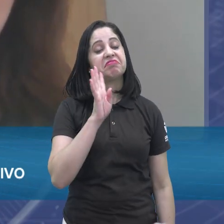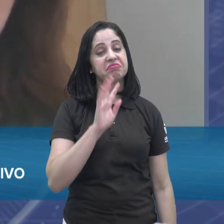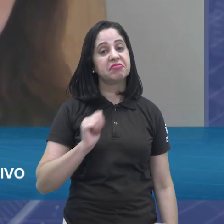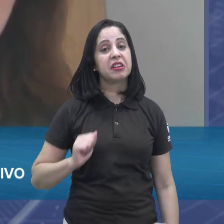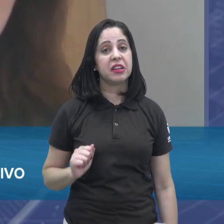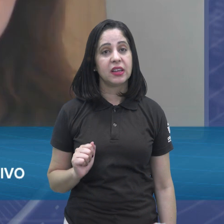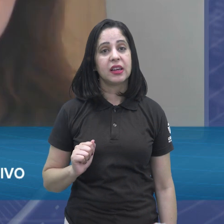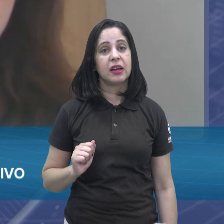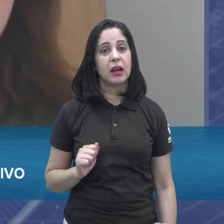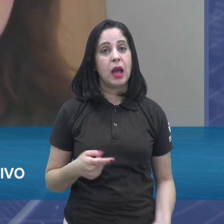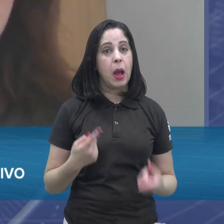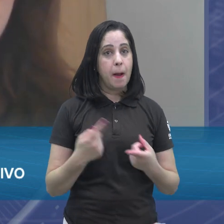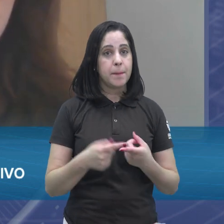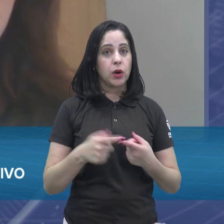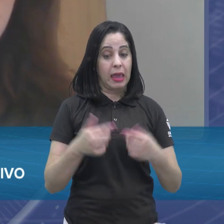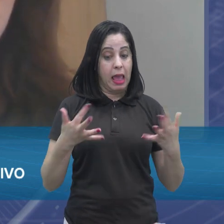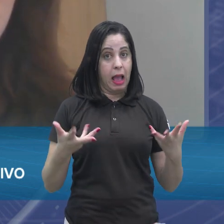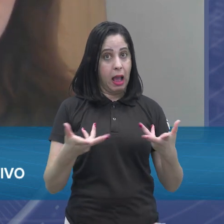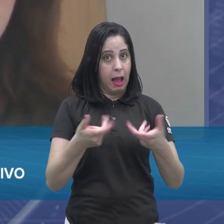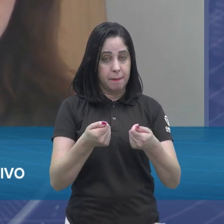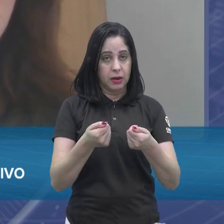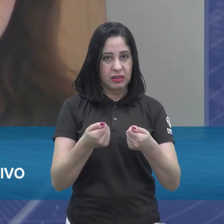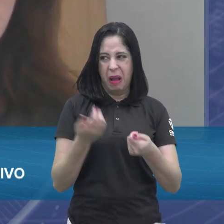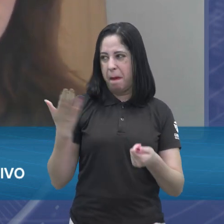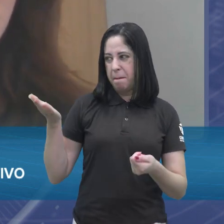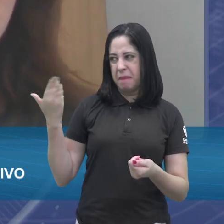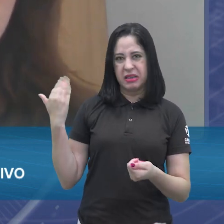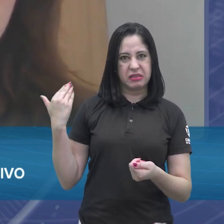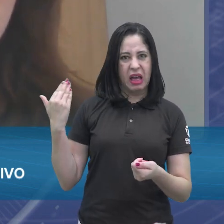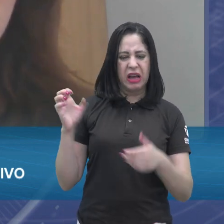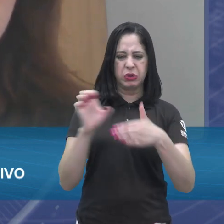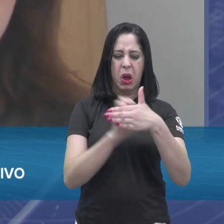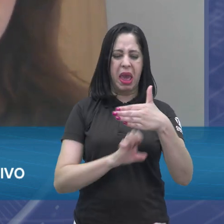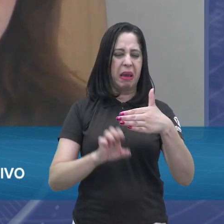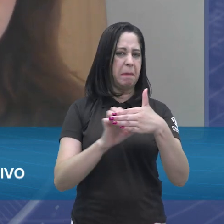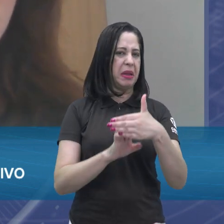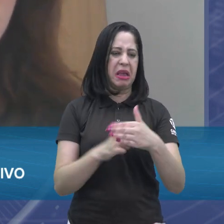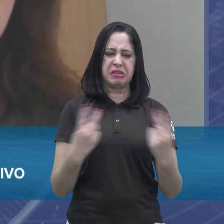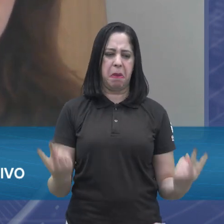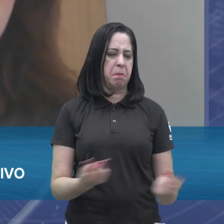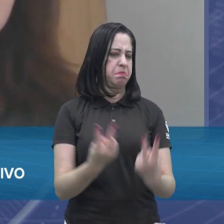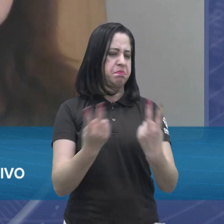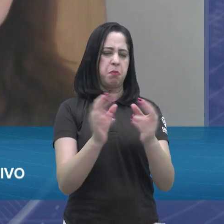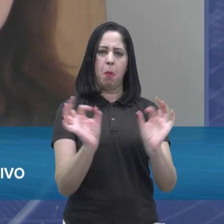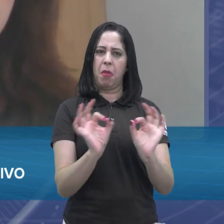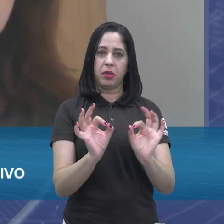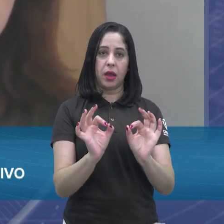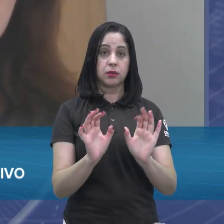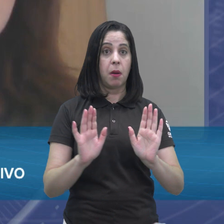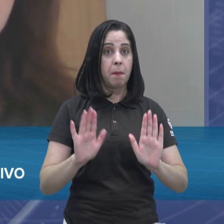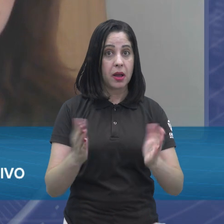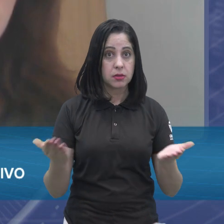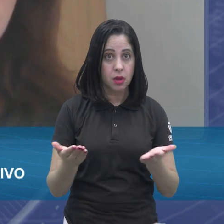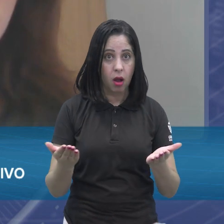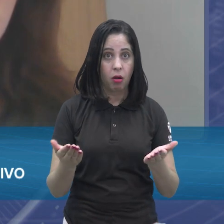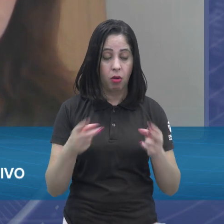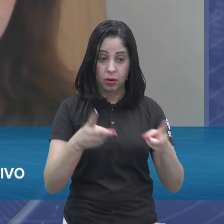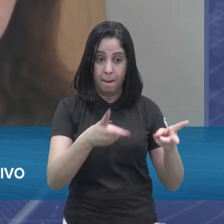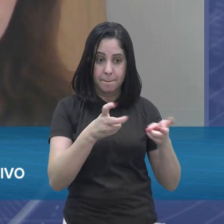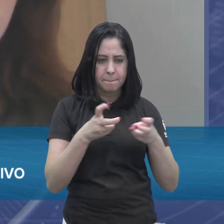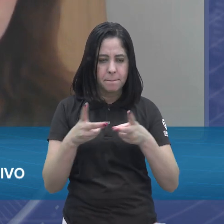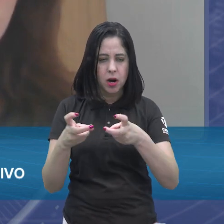Muito legal, Ana, porque são habilidades que antes não eram tão valorizadas como hoje. E quando a gente vê